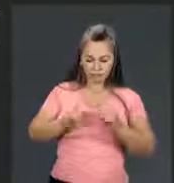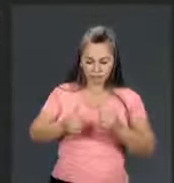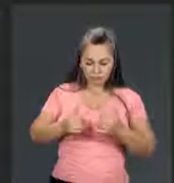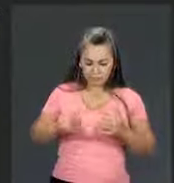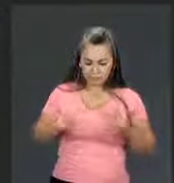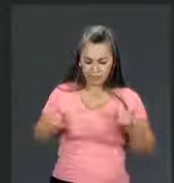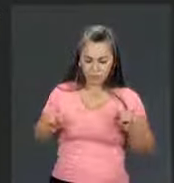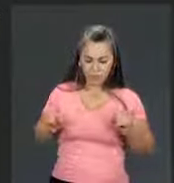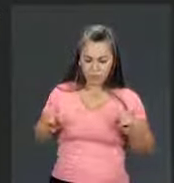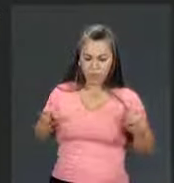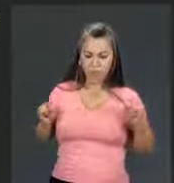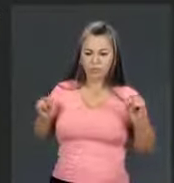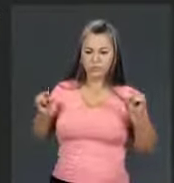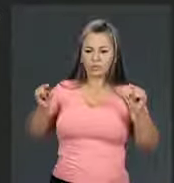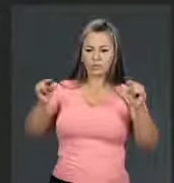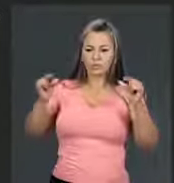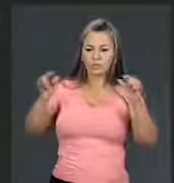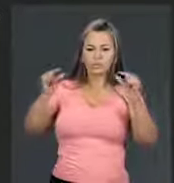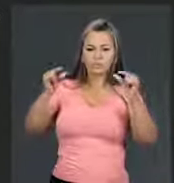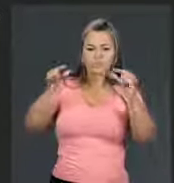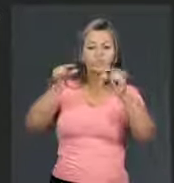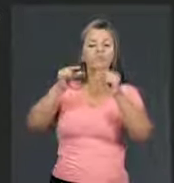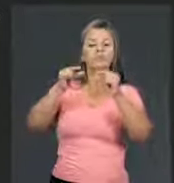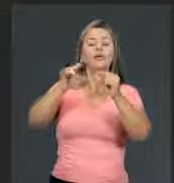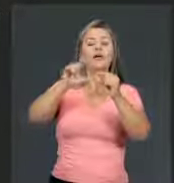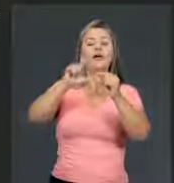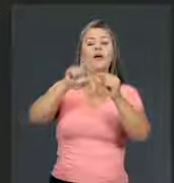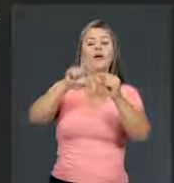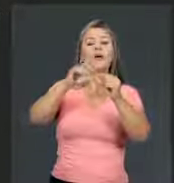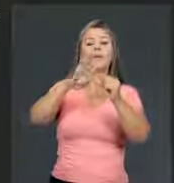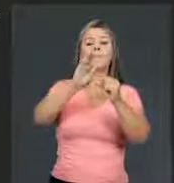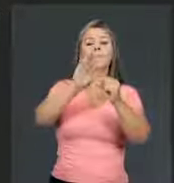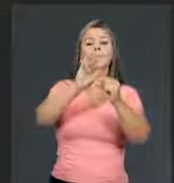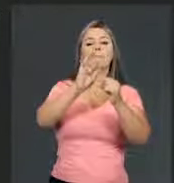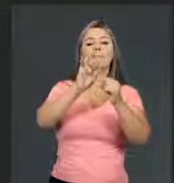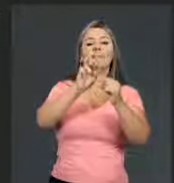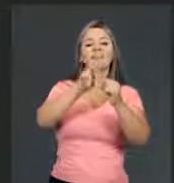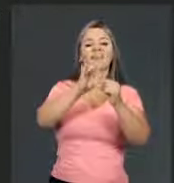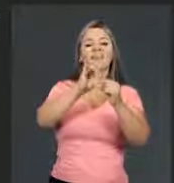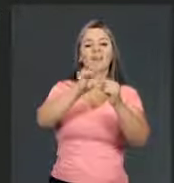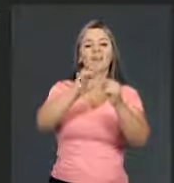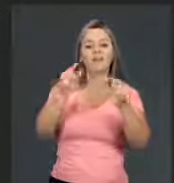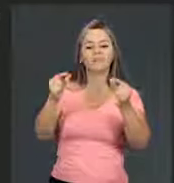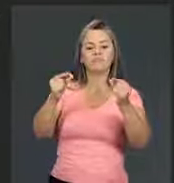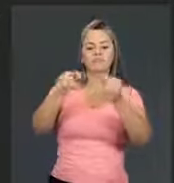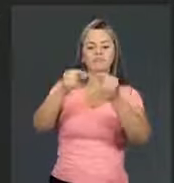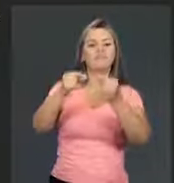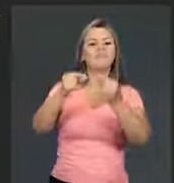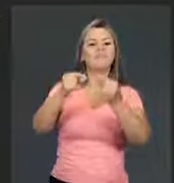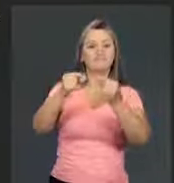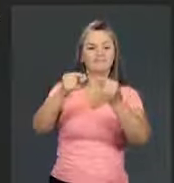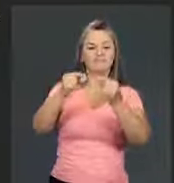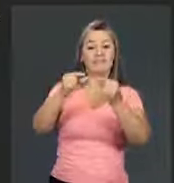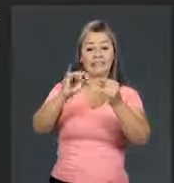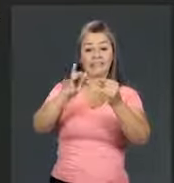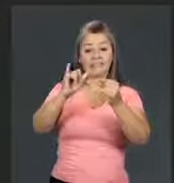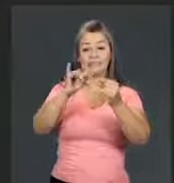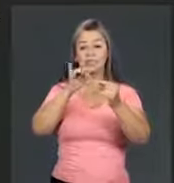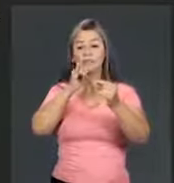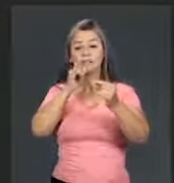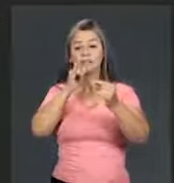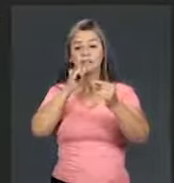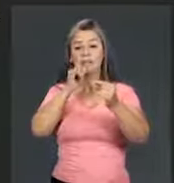por exemplo, aos polos de uma bateria. Isto é, quando impomos uma diferença